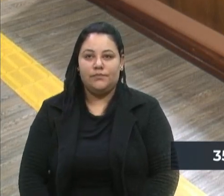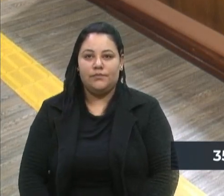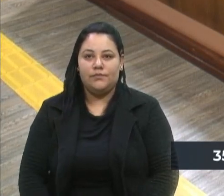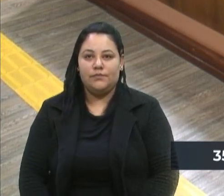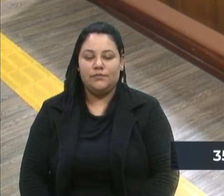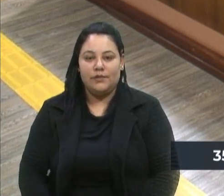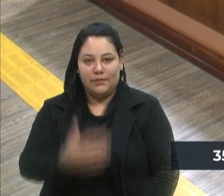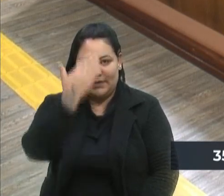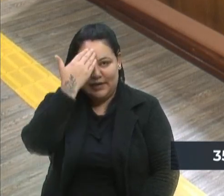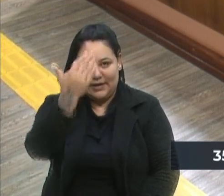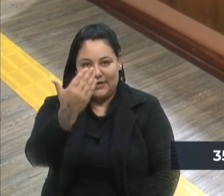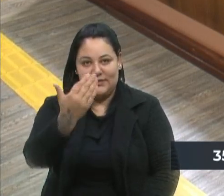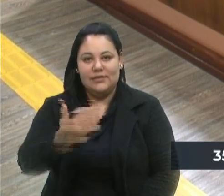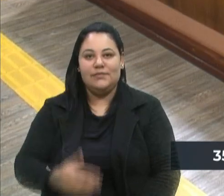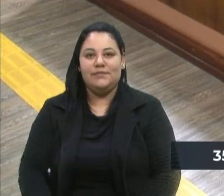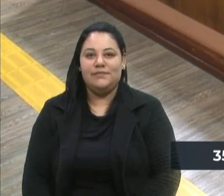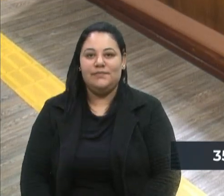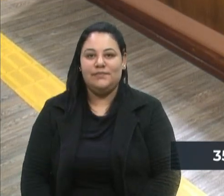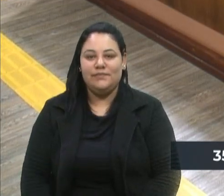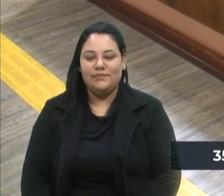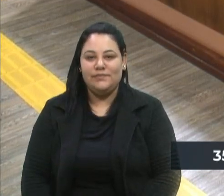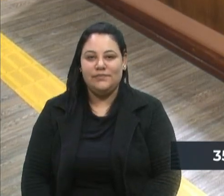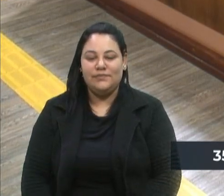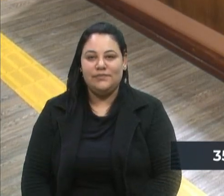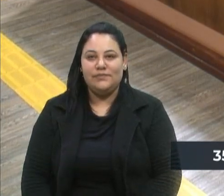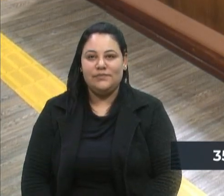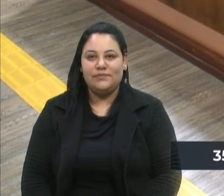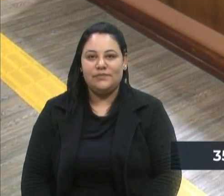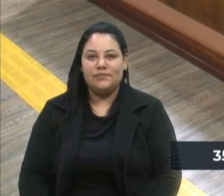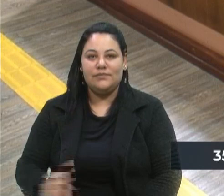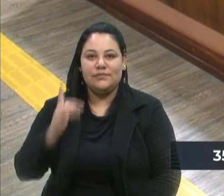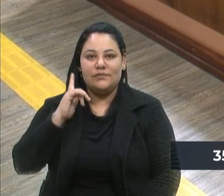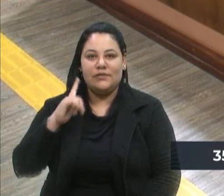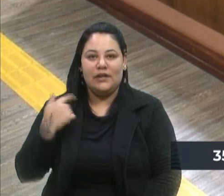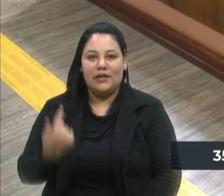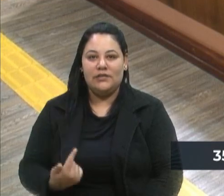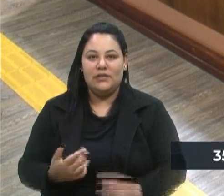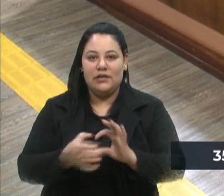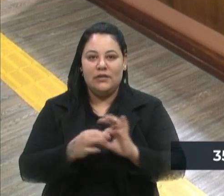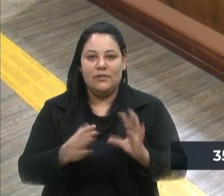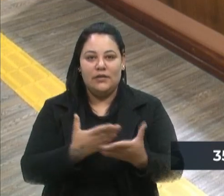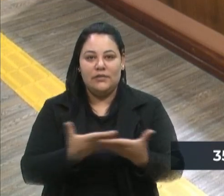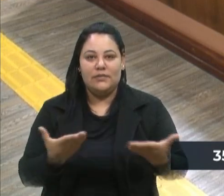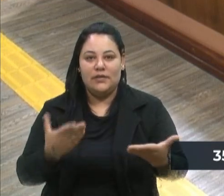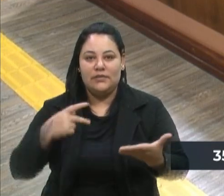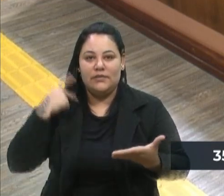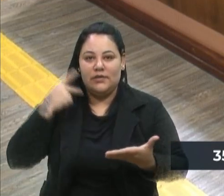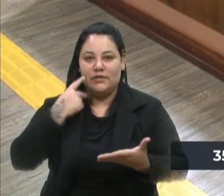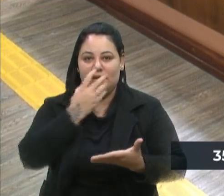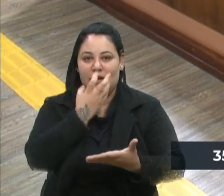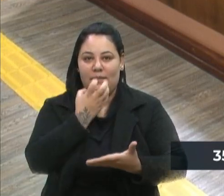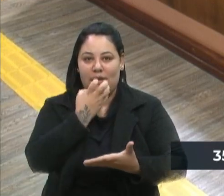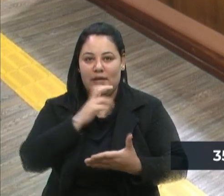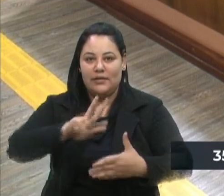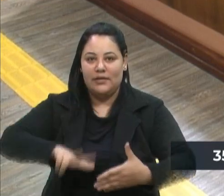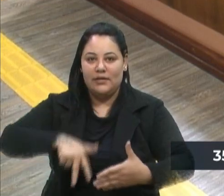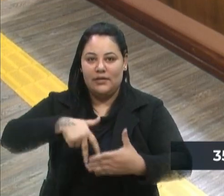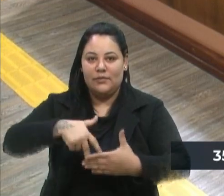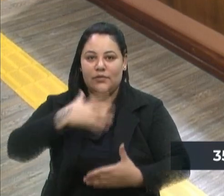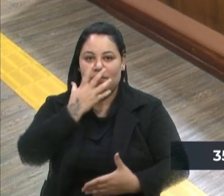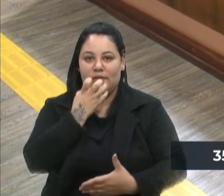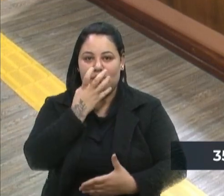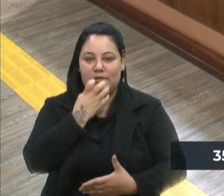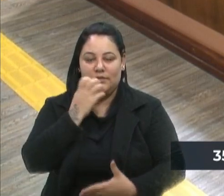Obrigado. Grande expediente, Gladys Frisso, então cede espaço para o vereador Camilles. Na tribuna,